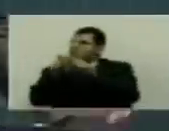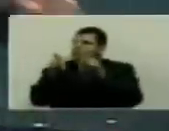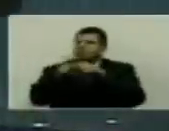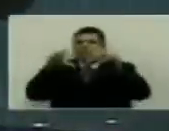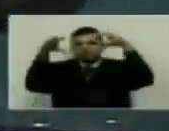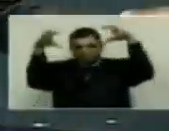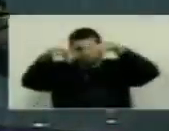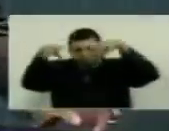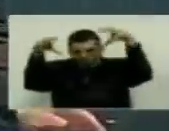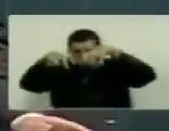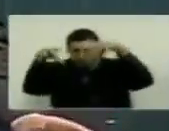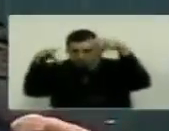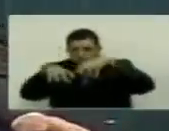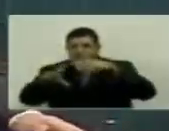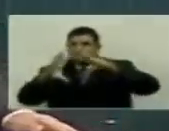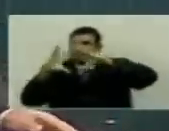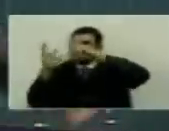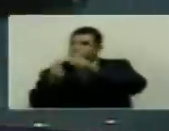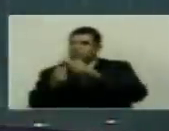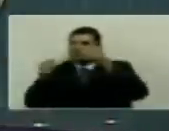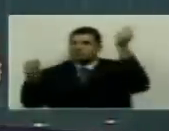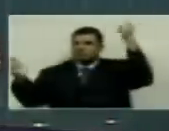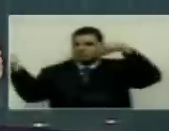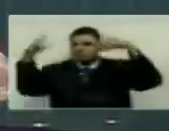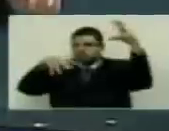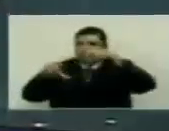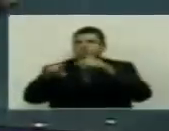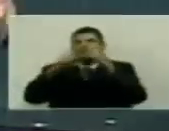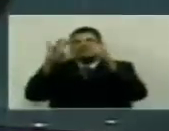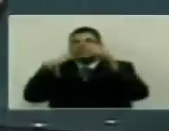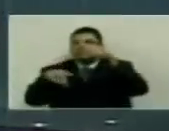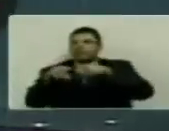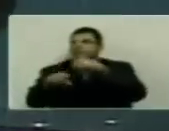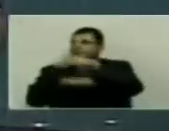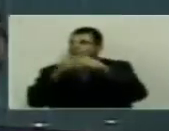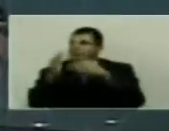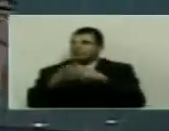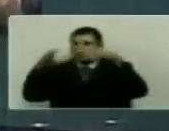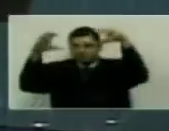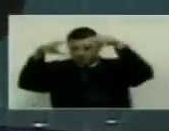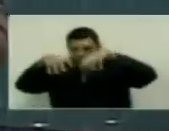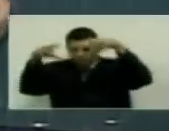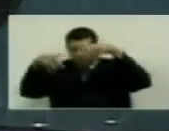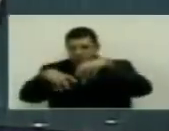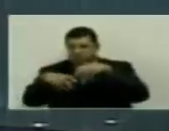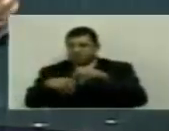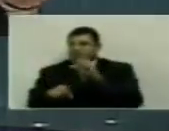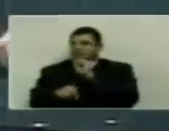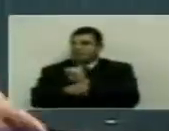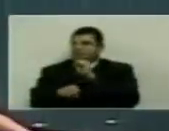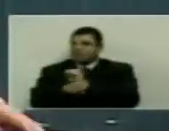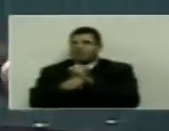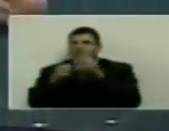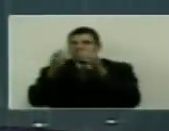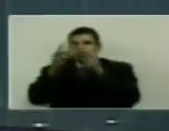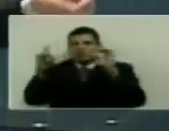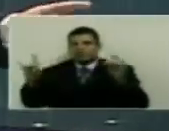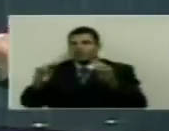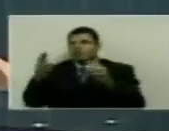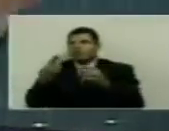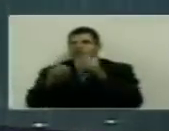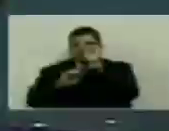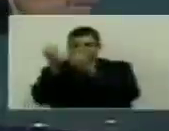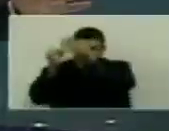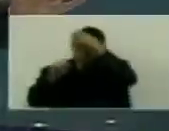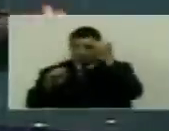chove, no mundo inteiro cai raio, mas só aqui, toda vez que chove, para a geração de energia, ou na